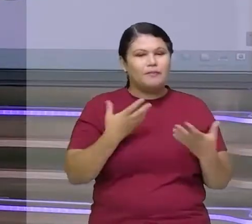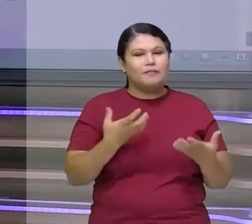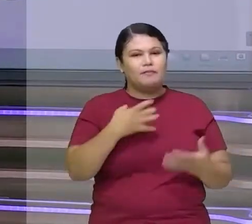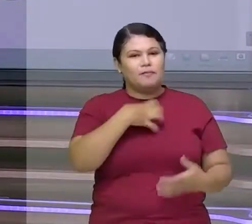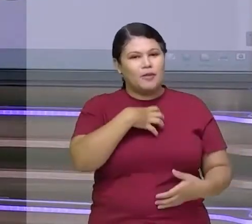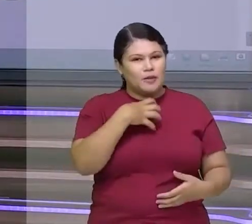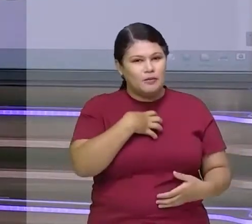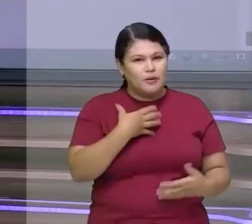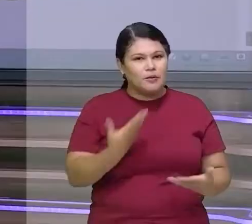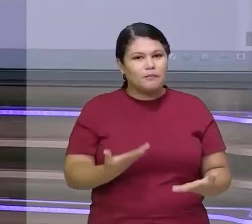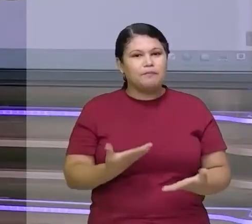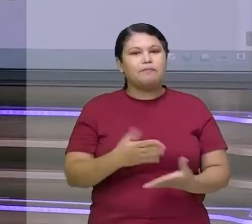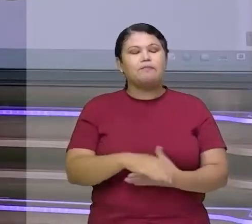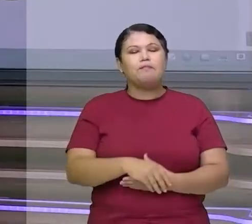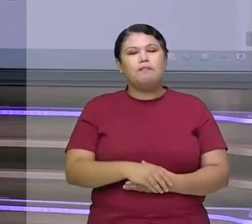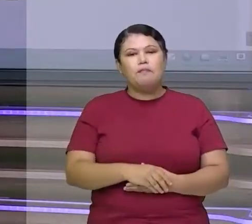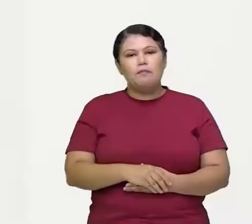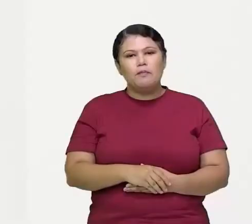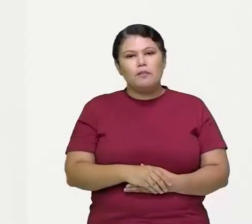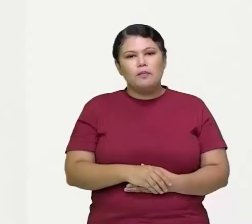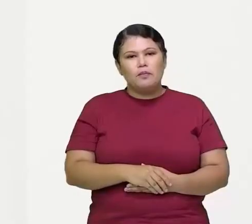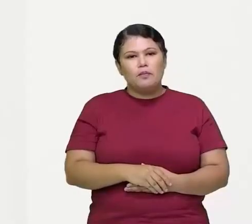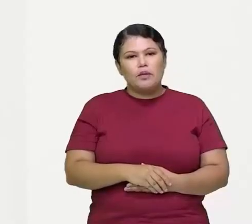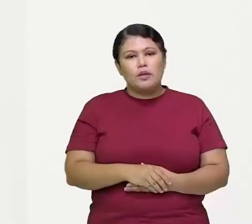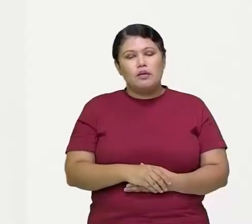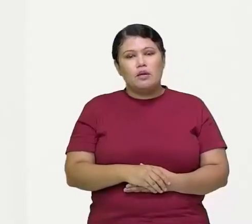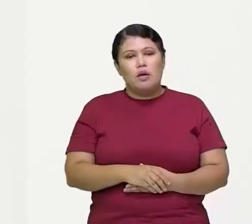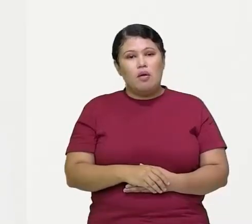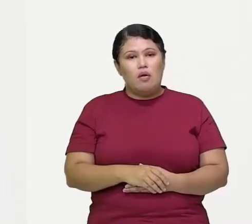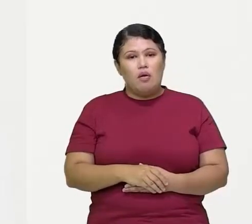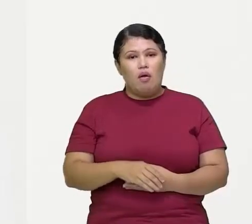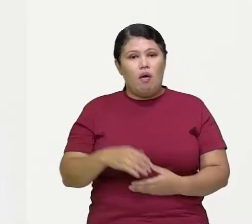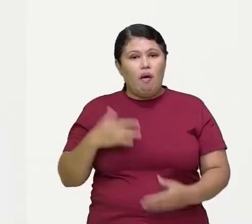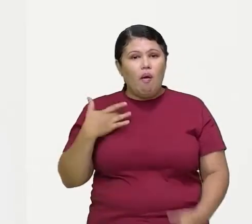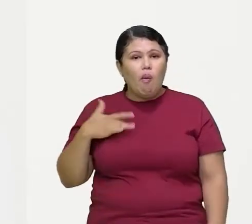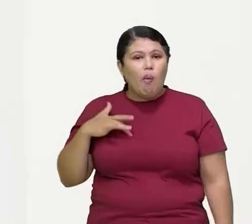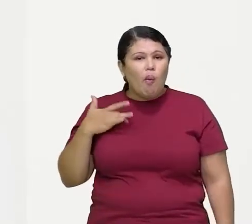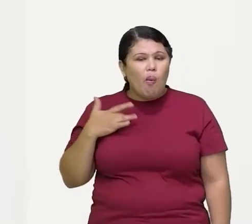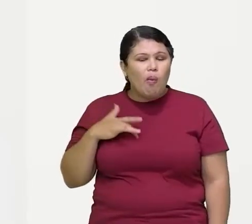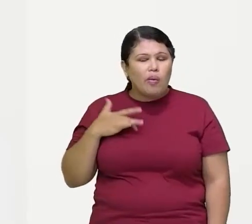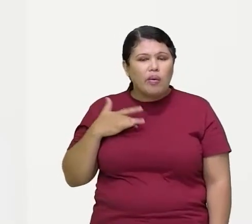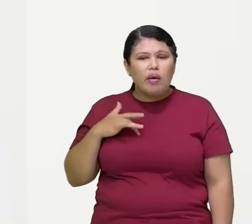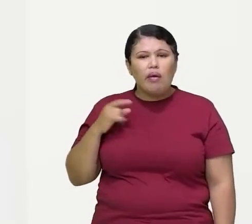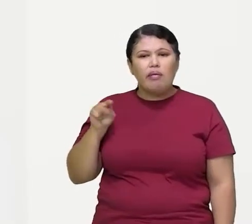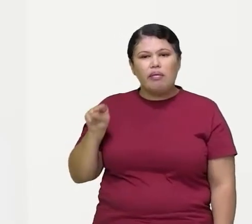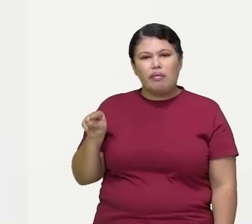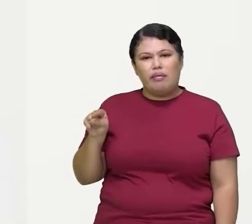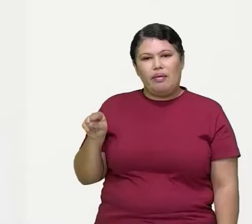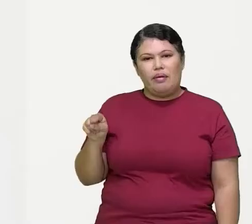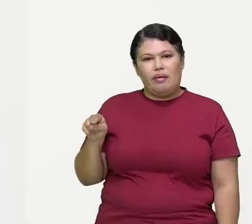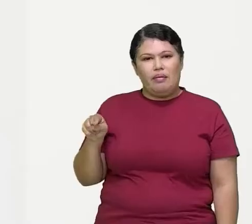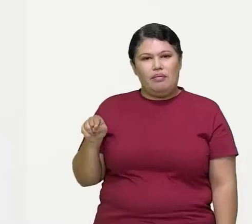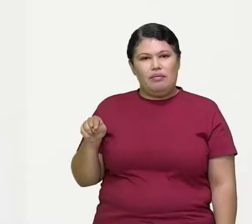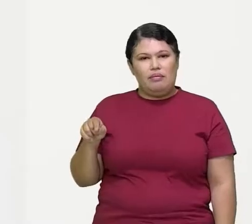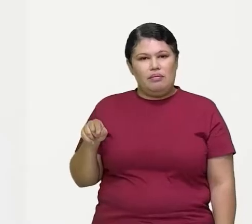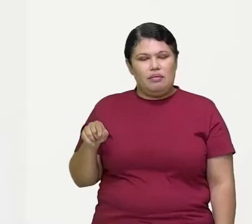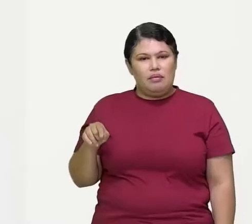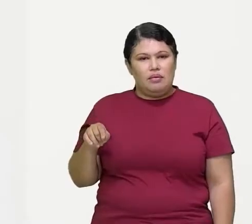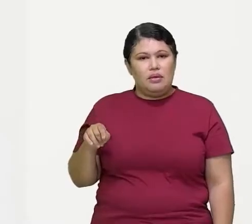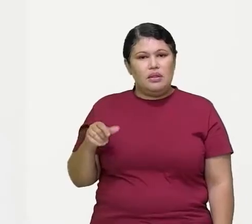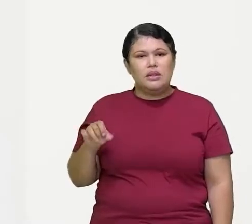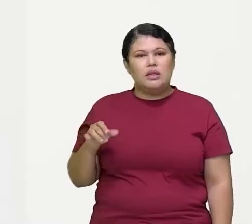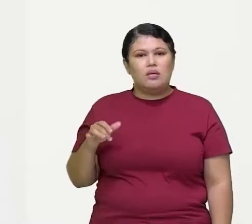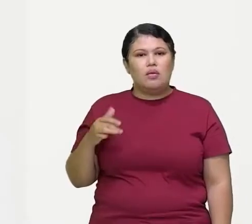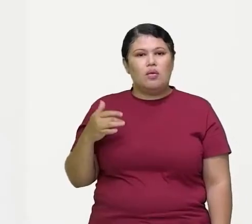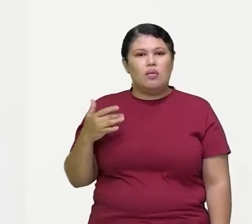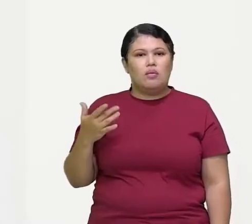uma felicidade. Ó, coitada de Filó. Eu pude, se fosse um ponto, se fosse